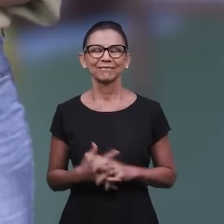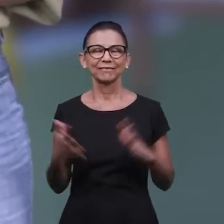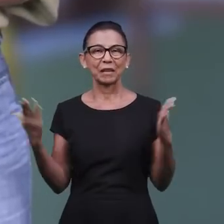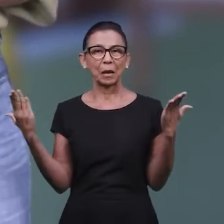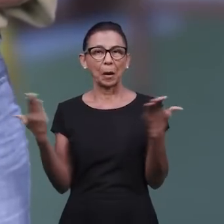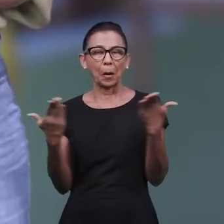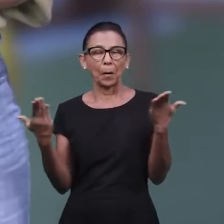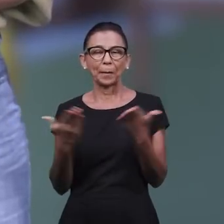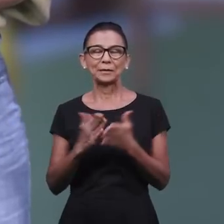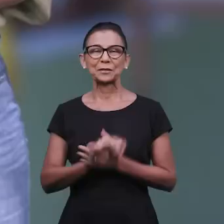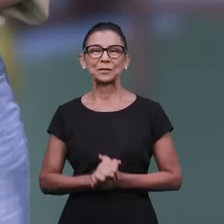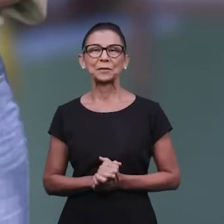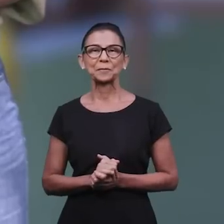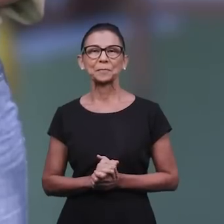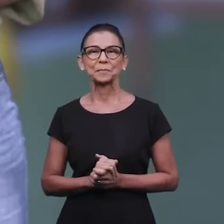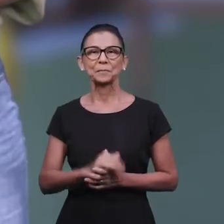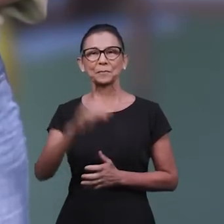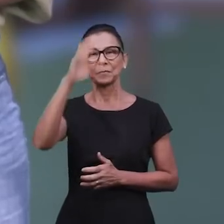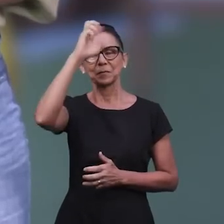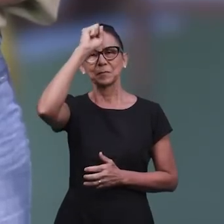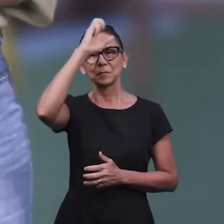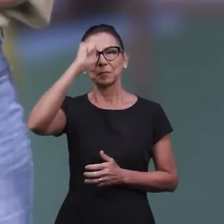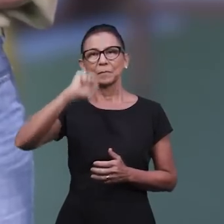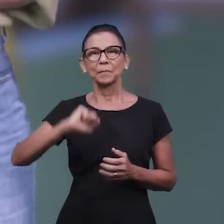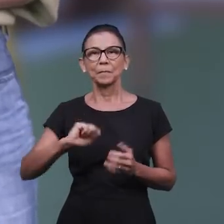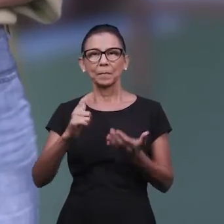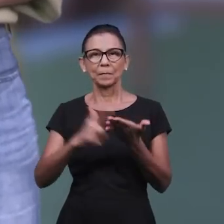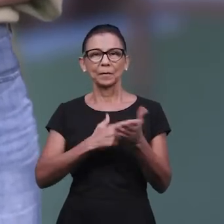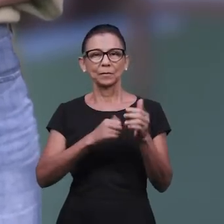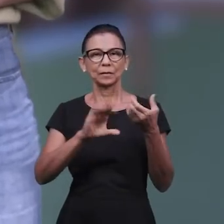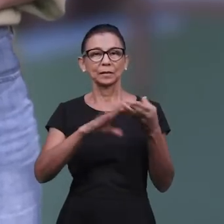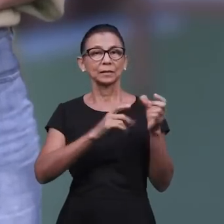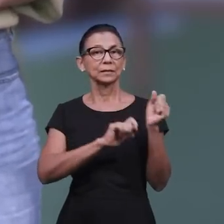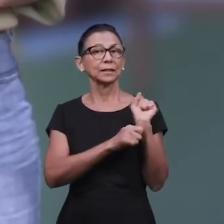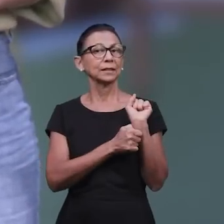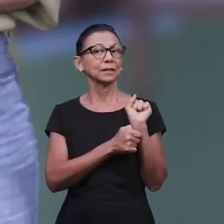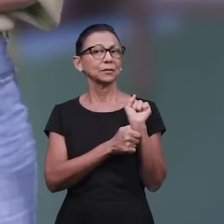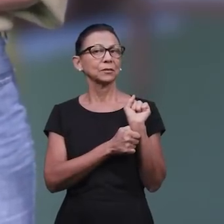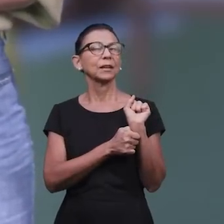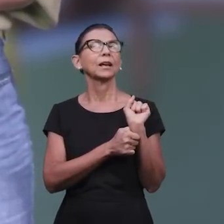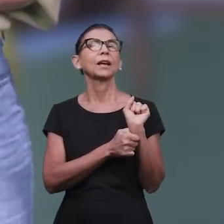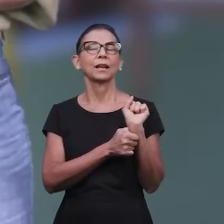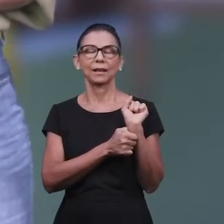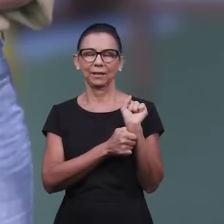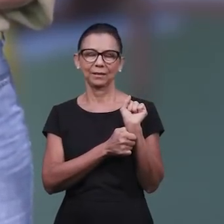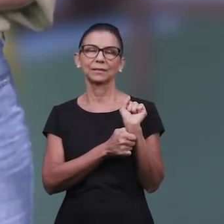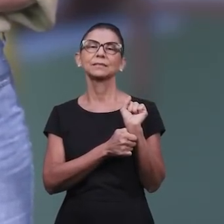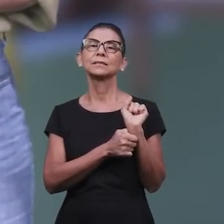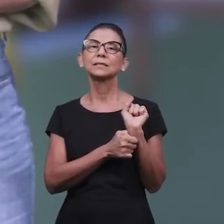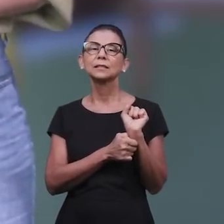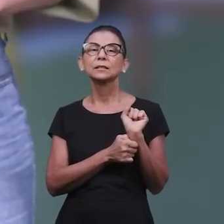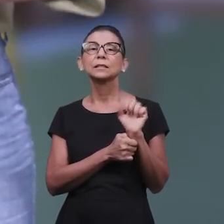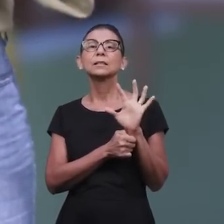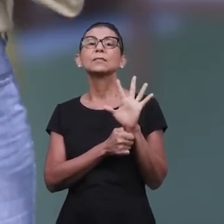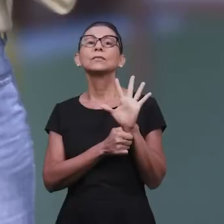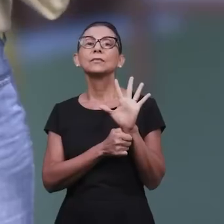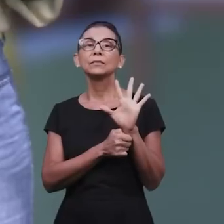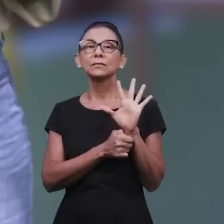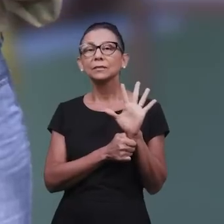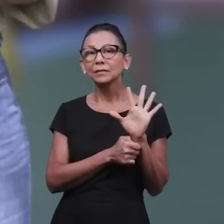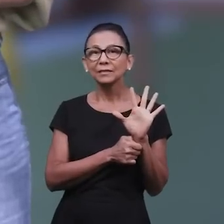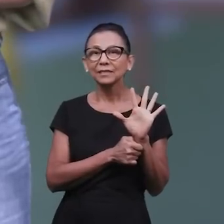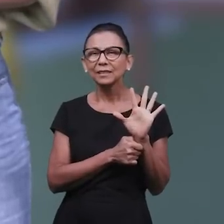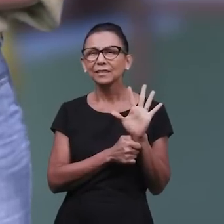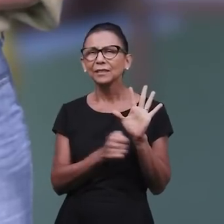hoje vamos falar sobre um dos segredos do livro de Cantares. O livro de Cantares nos revela o